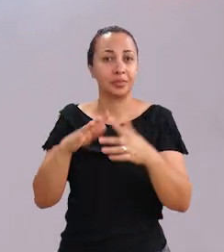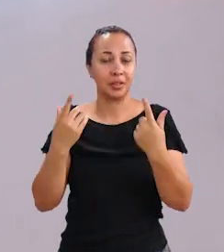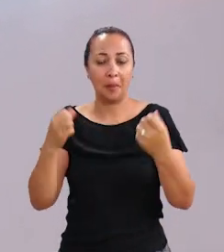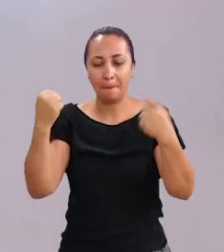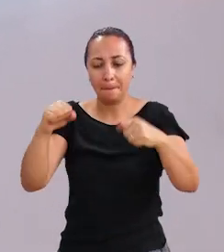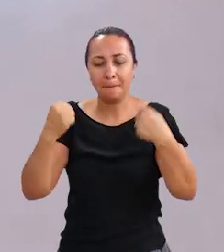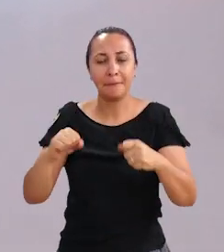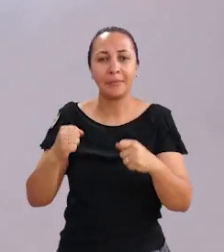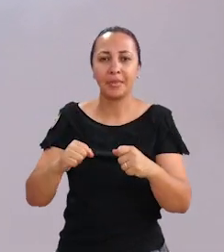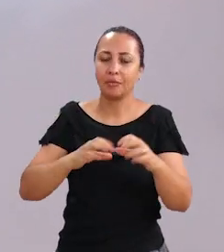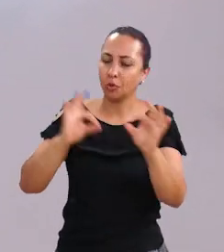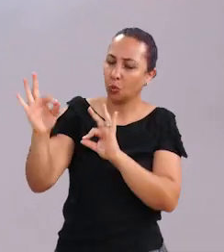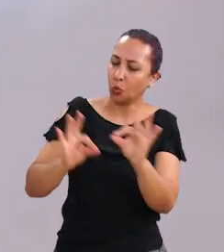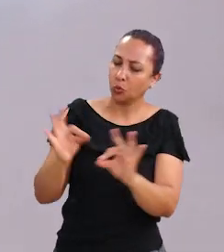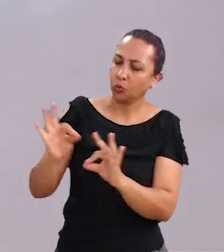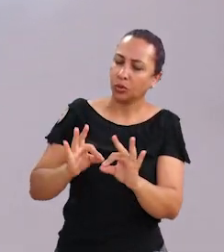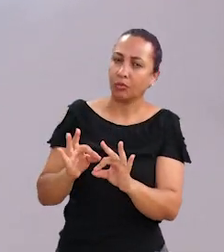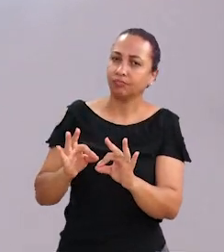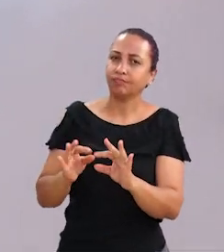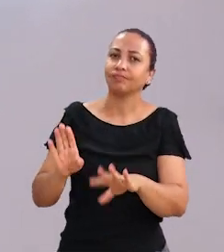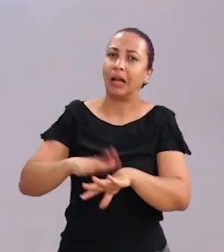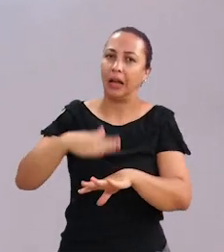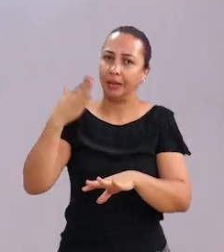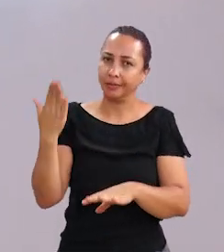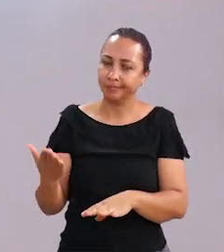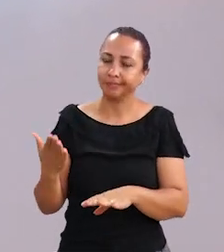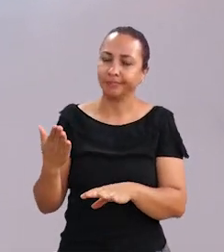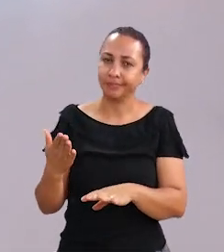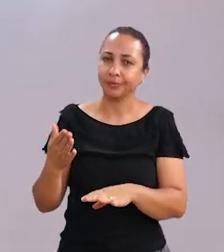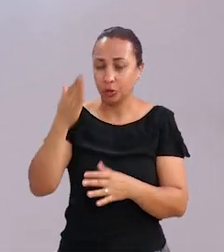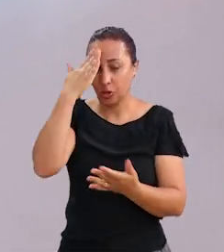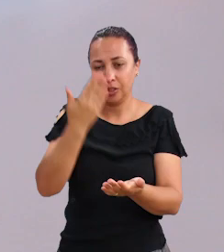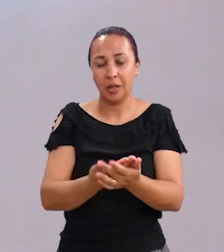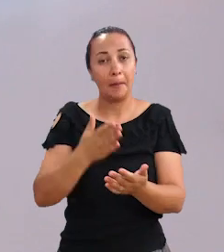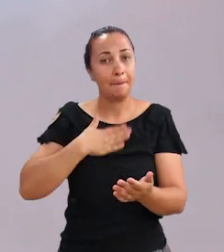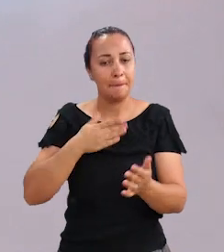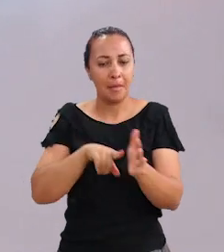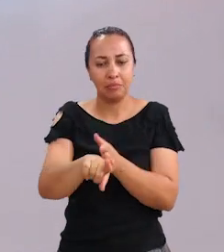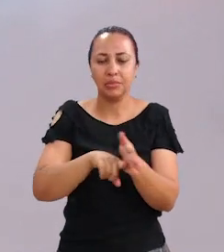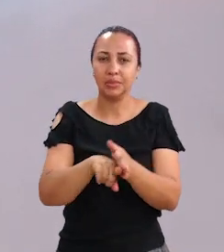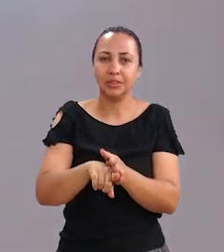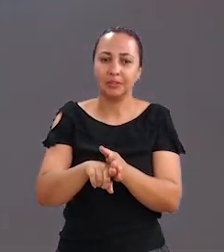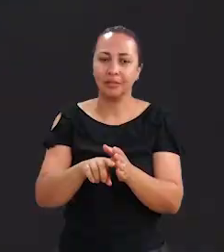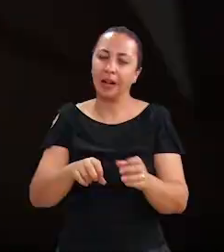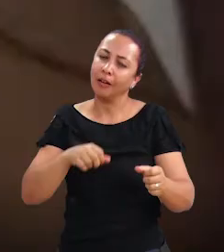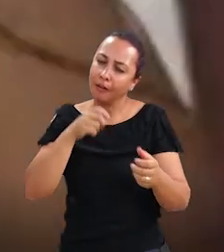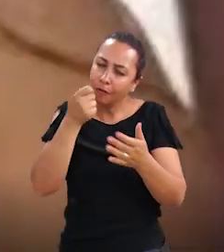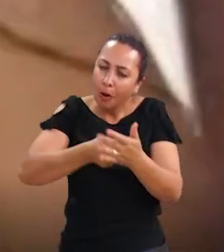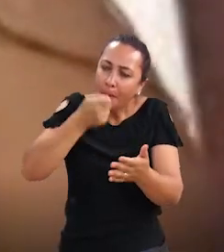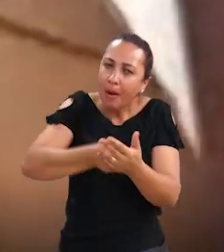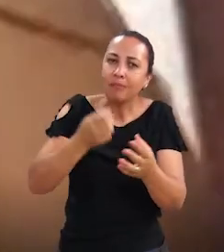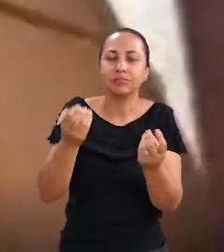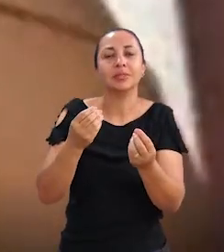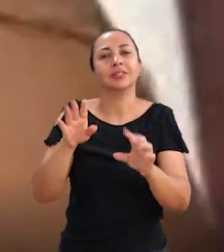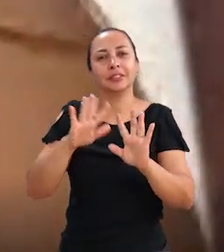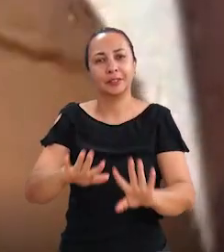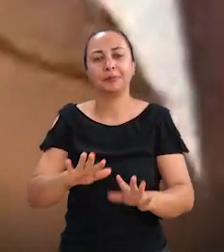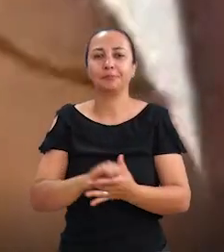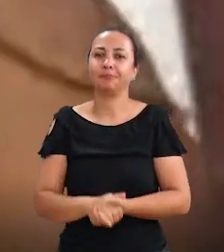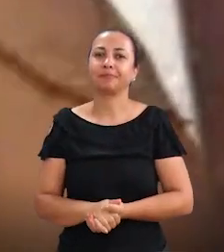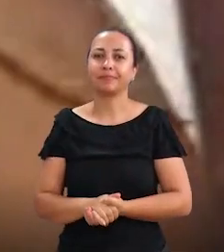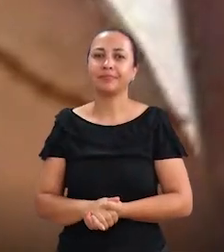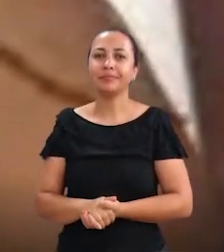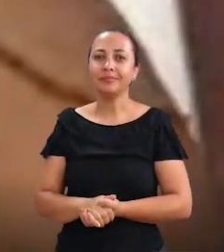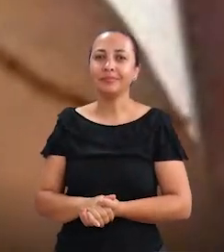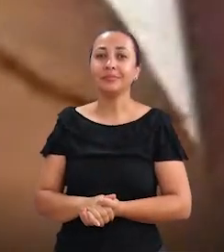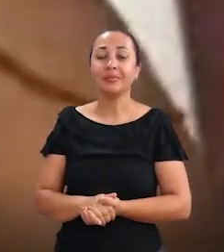Então precisava de uma preparação, uma integração maior. Então, acredito que minha pesquisa vem reforçando bastante isso. E,